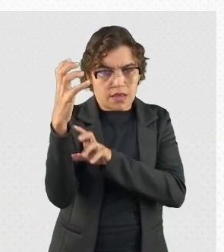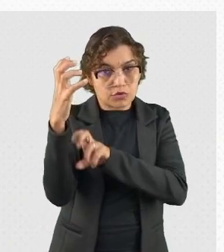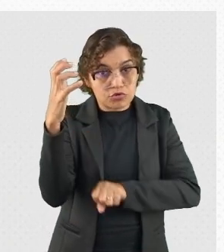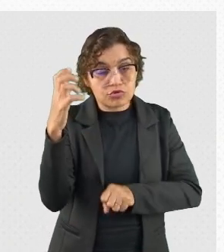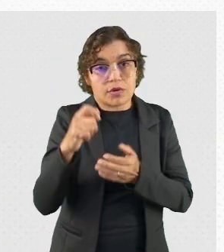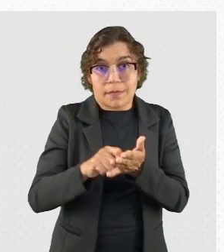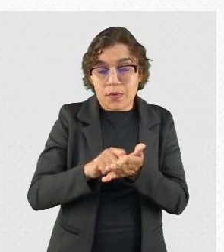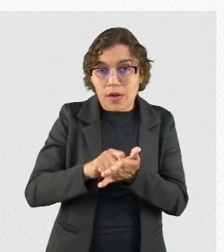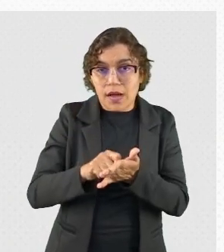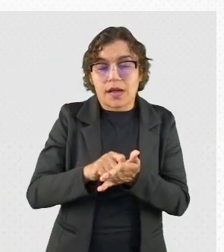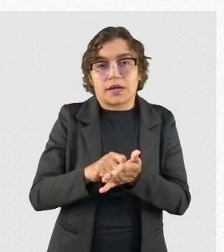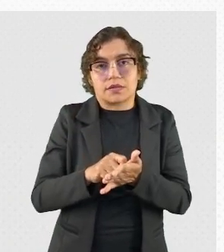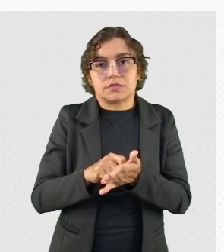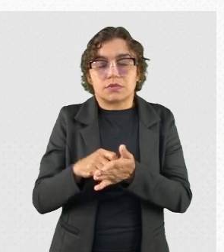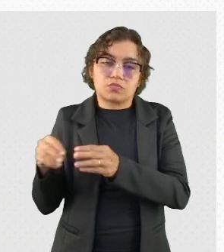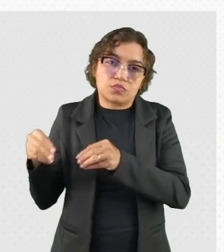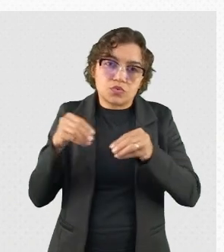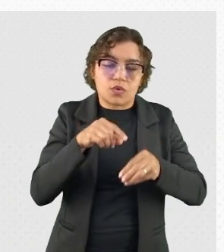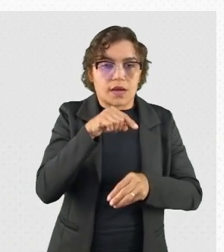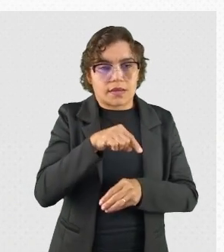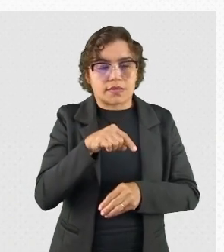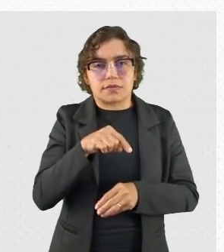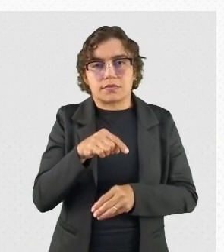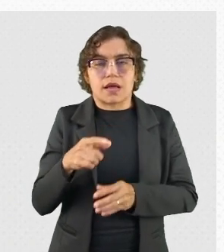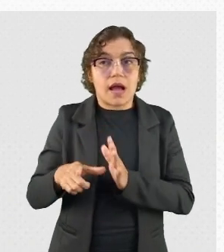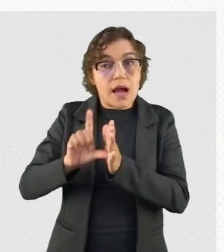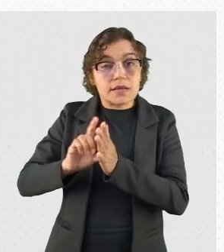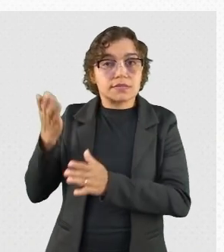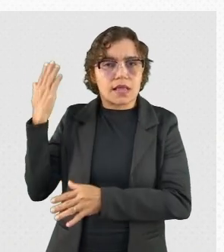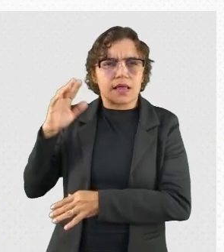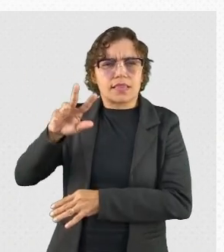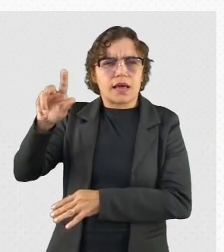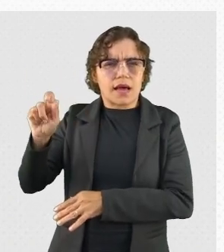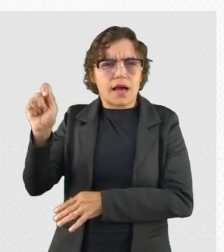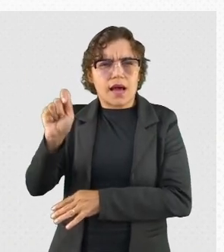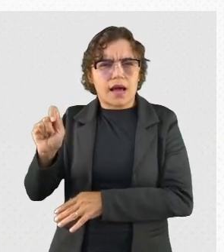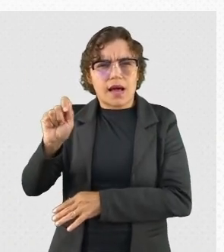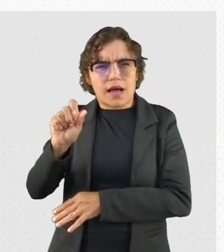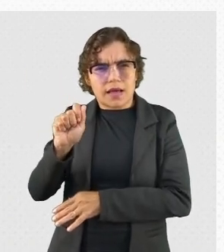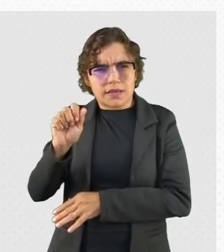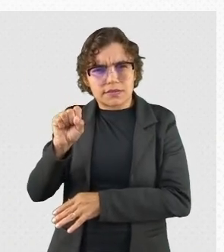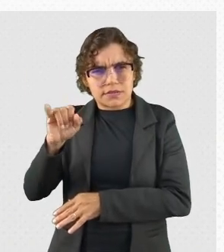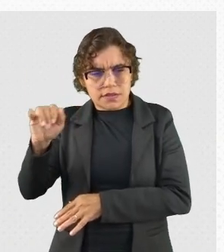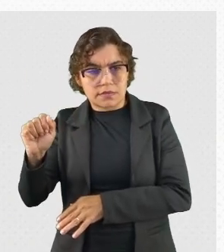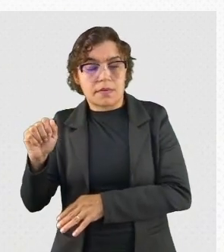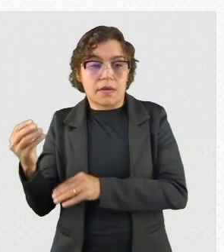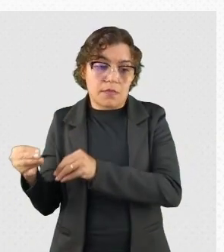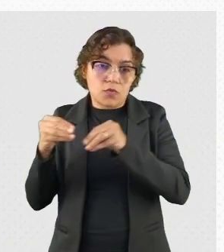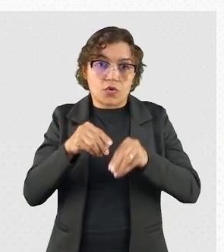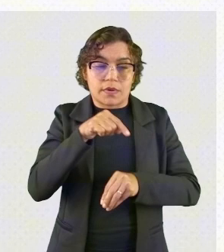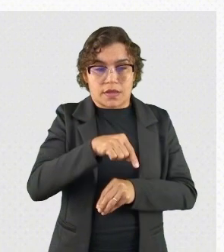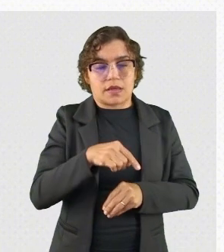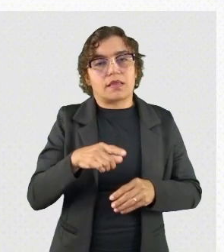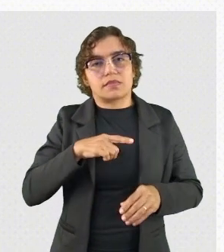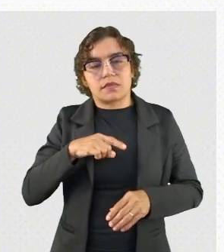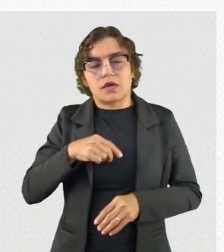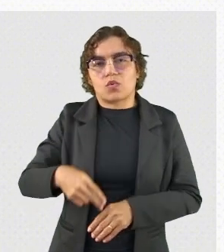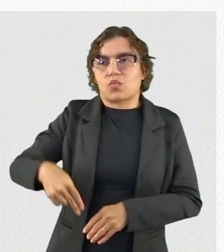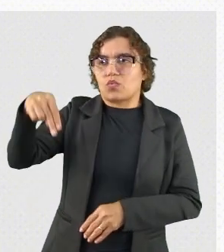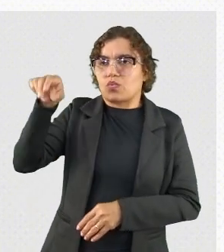mais asiática e vem para, né, ser plantado naquela região ali. E aí você tem, claro, gente, o